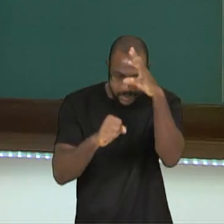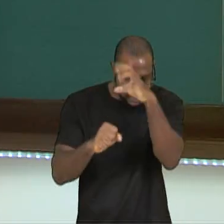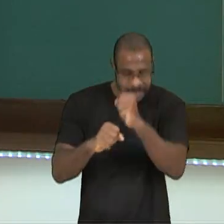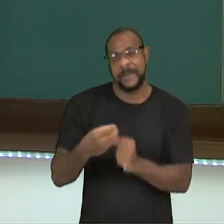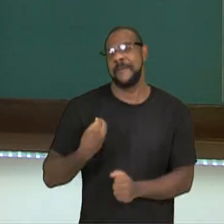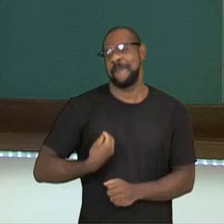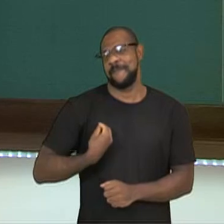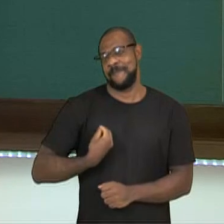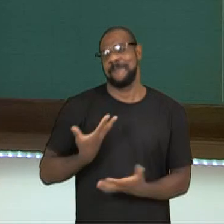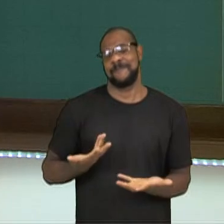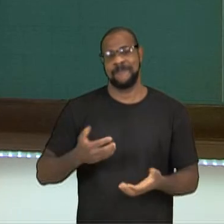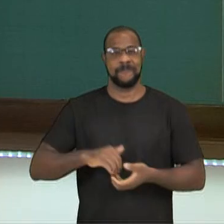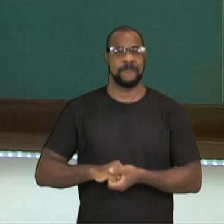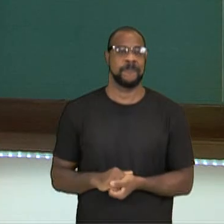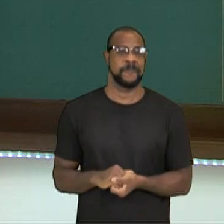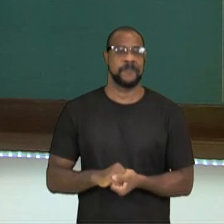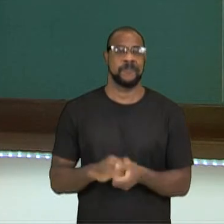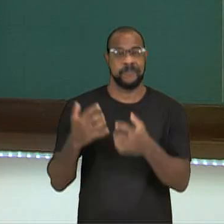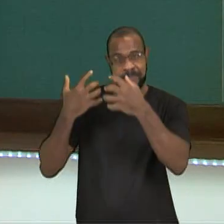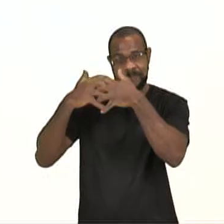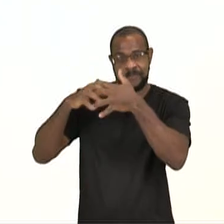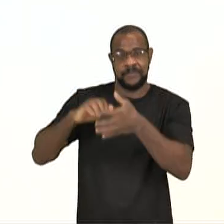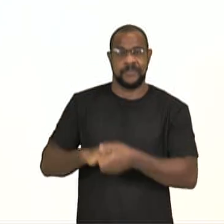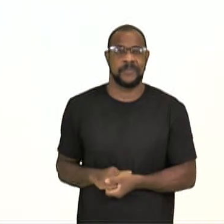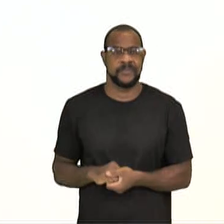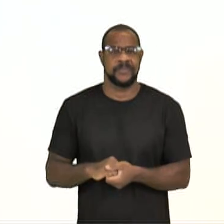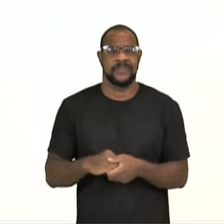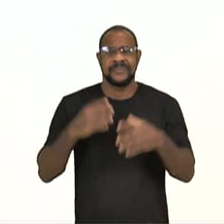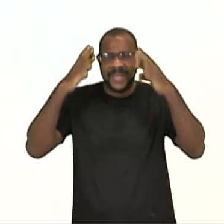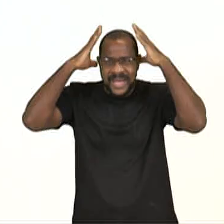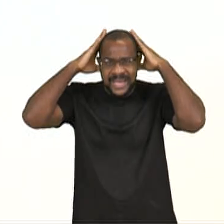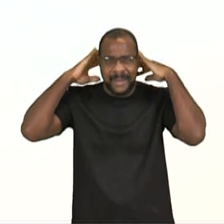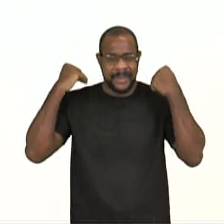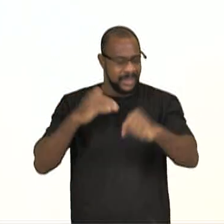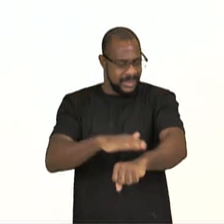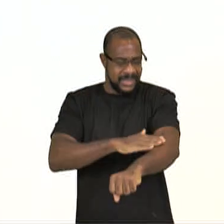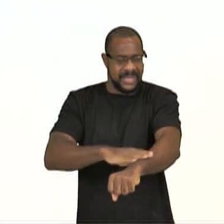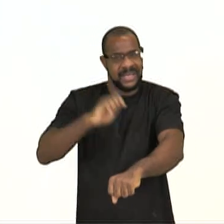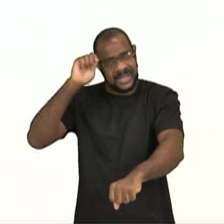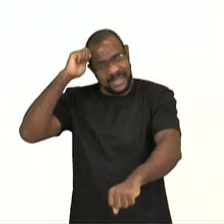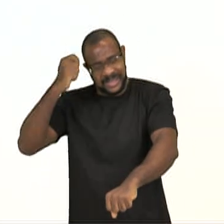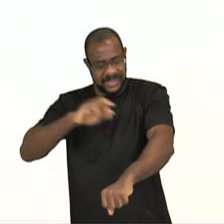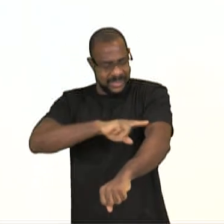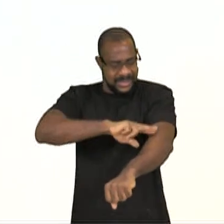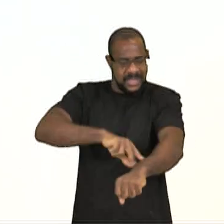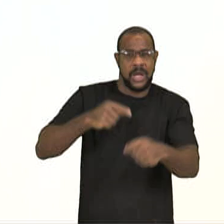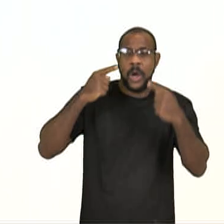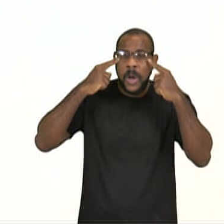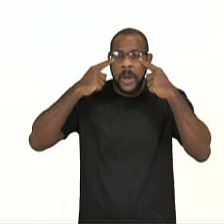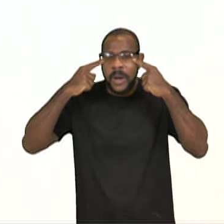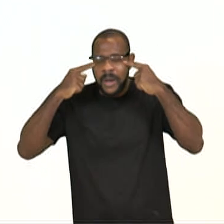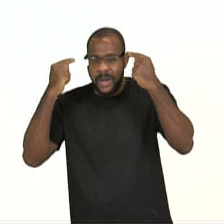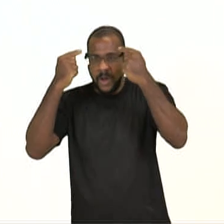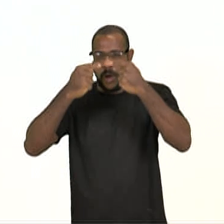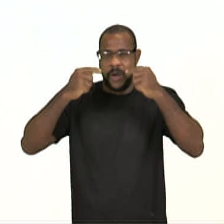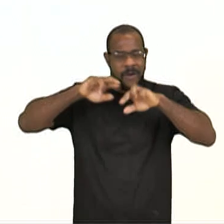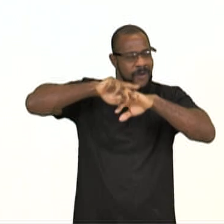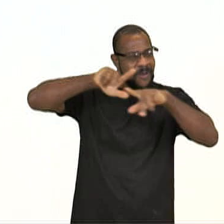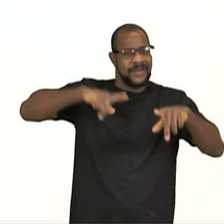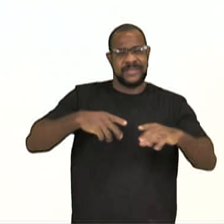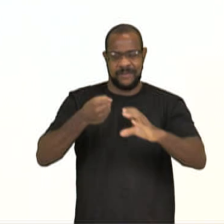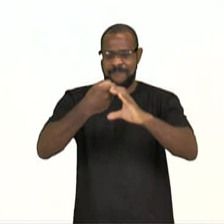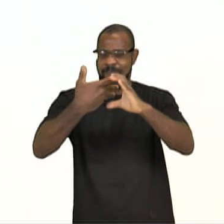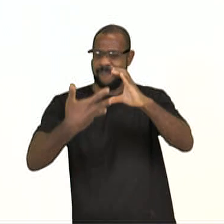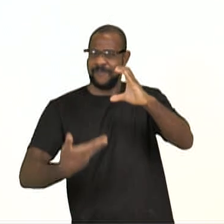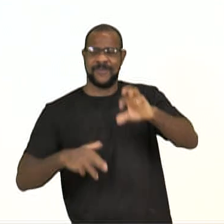sobrevivência dela. Vamos refletir. Cabelo liso, crespo, pele negra, branca, parda, olhos puxados, arredondados. Seres humanos têm muitas